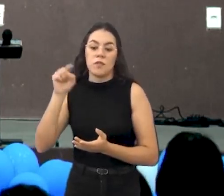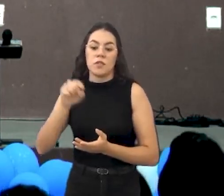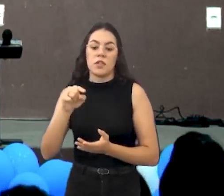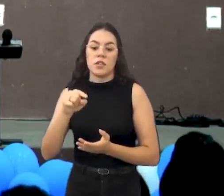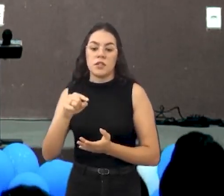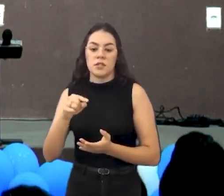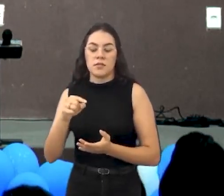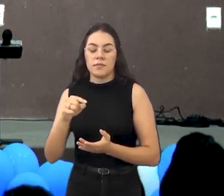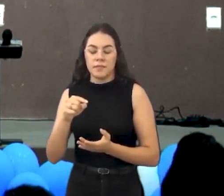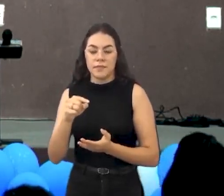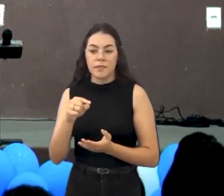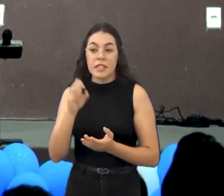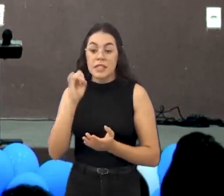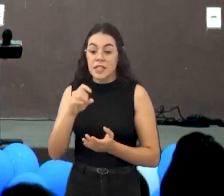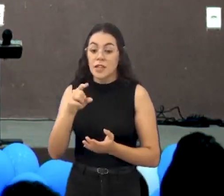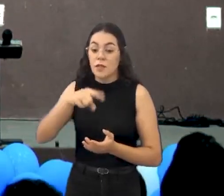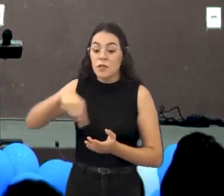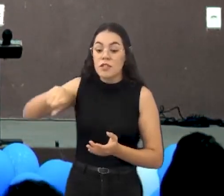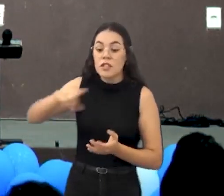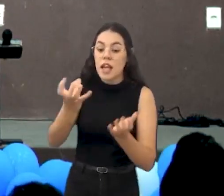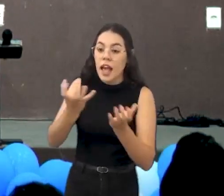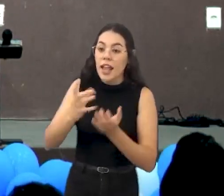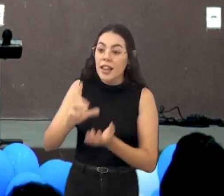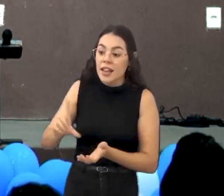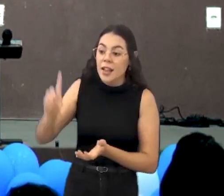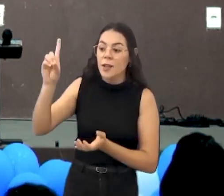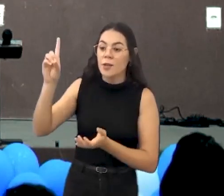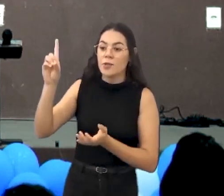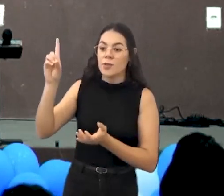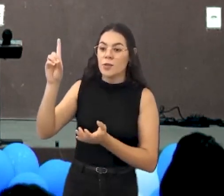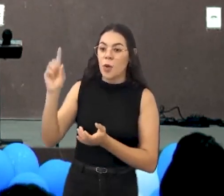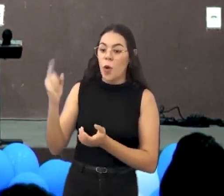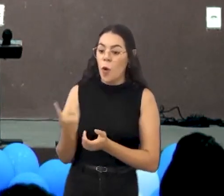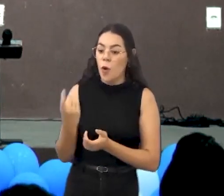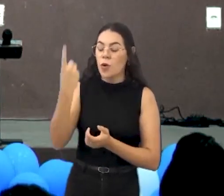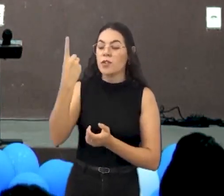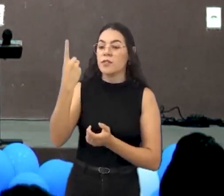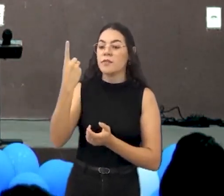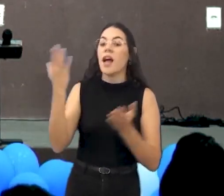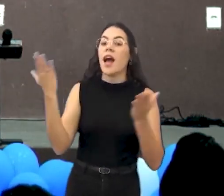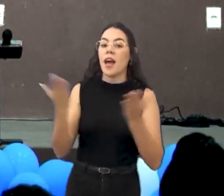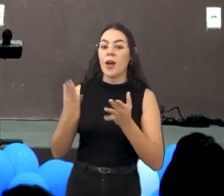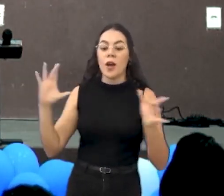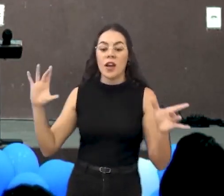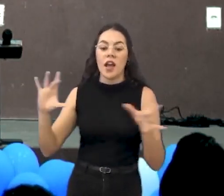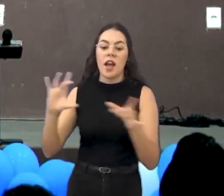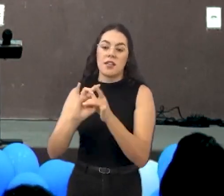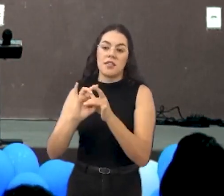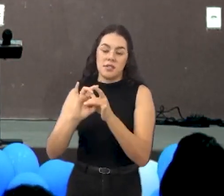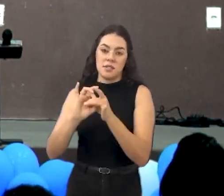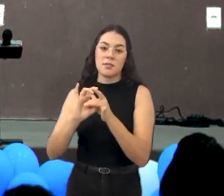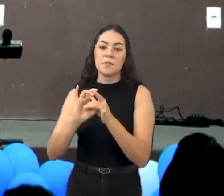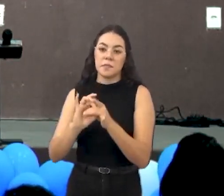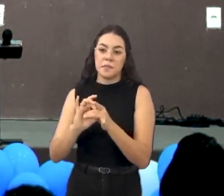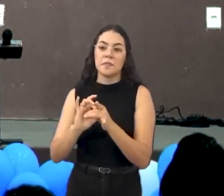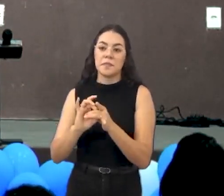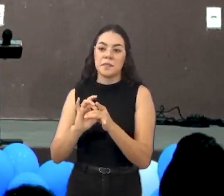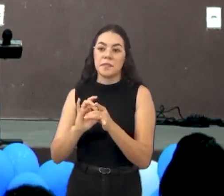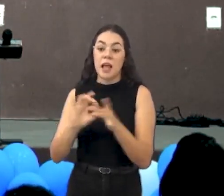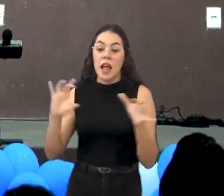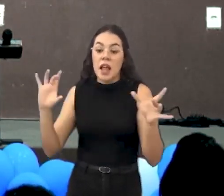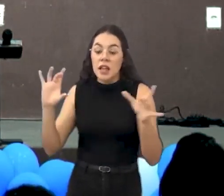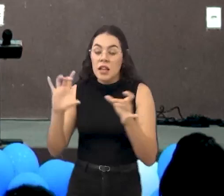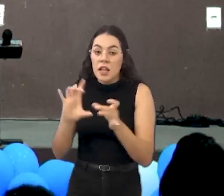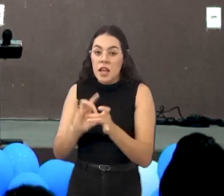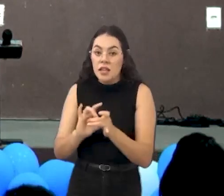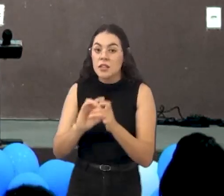de vocês. Se vocês me querem como seu Deus, vamos fazer uma aliança. Essa aliança